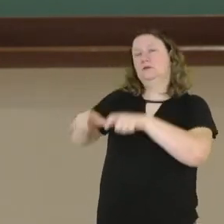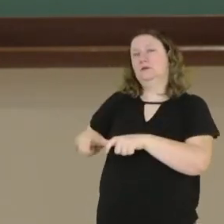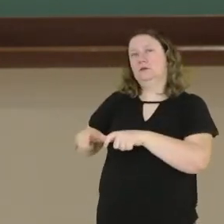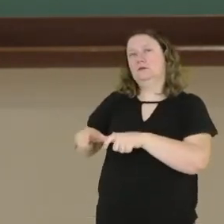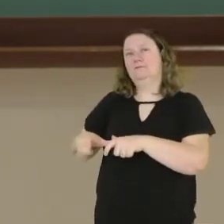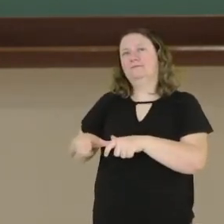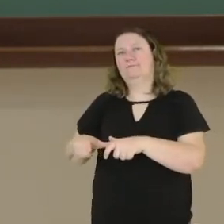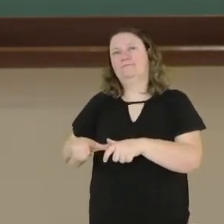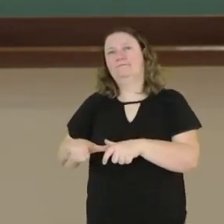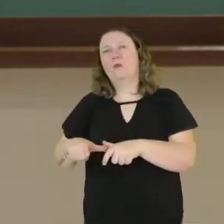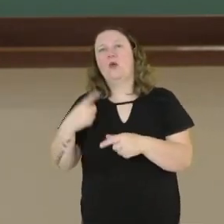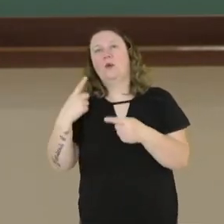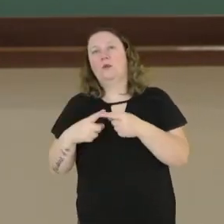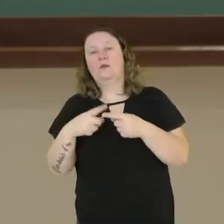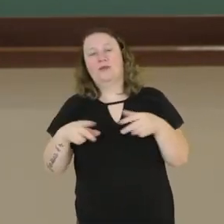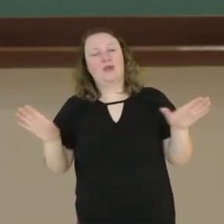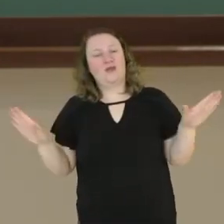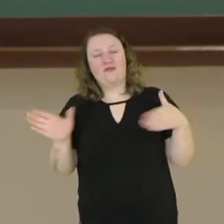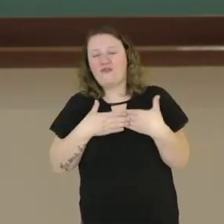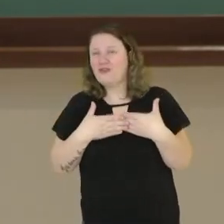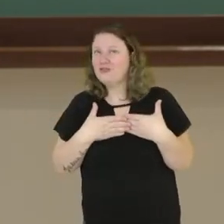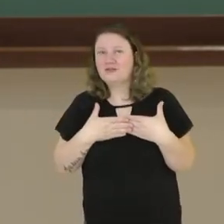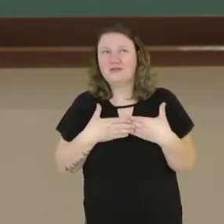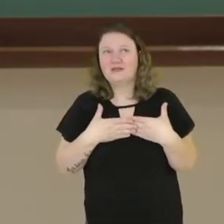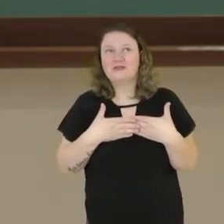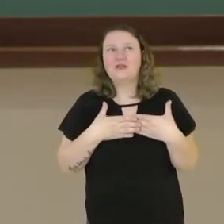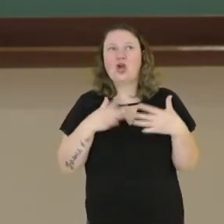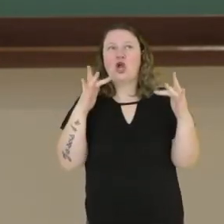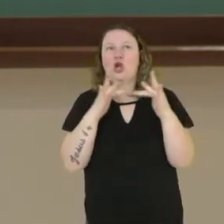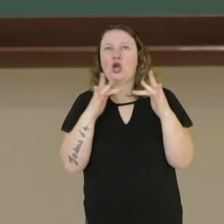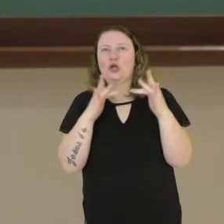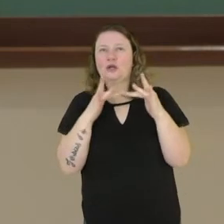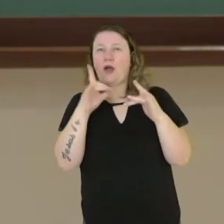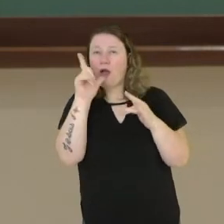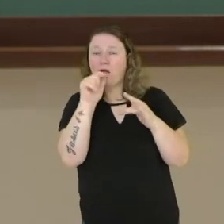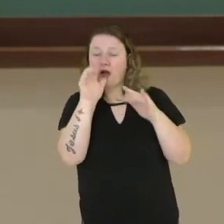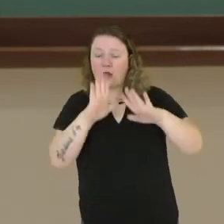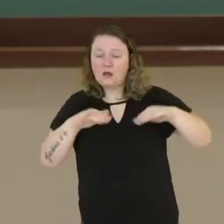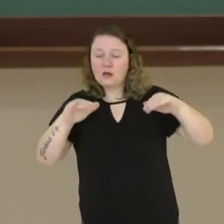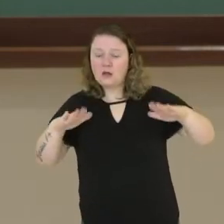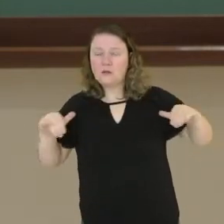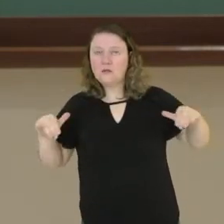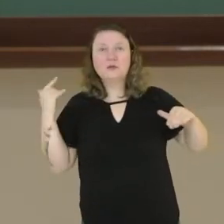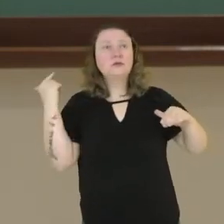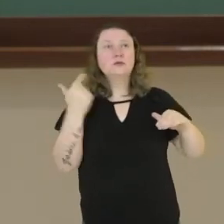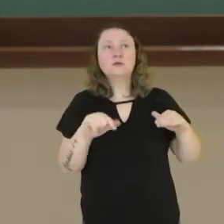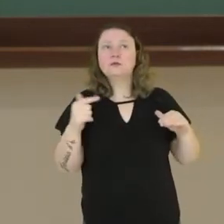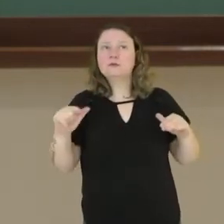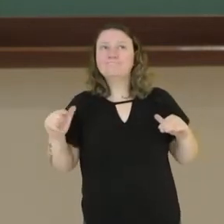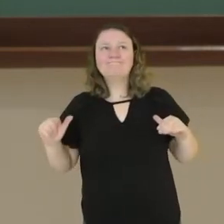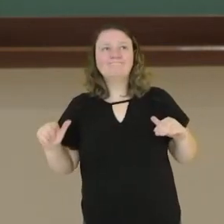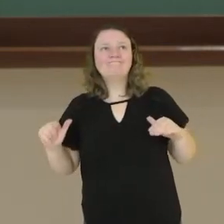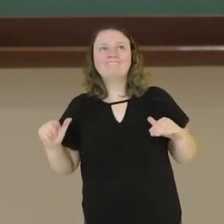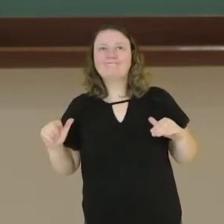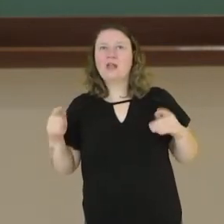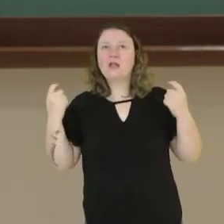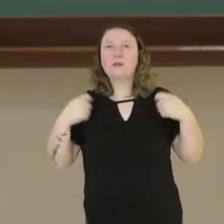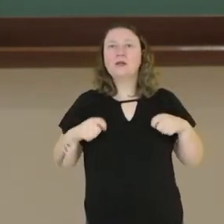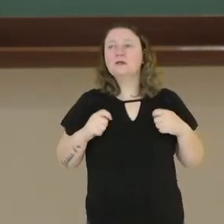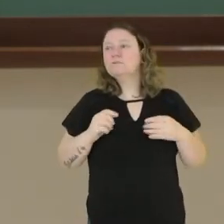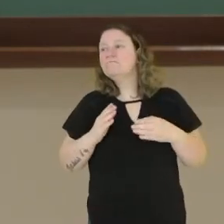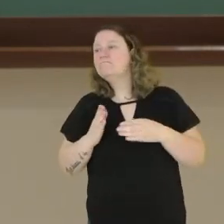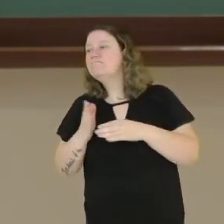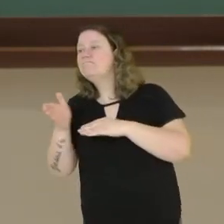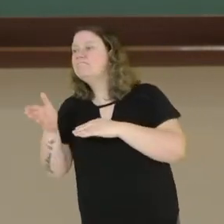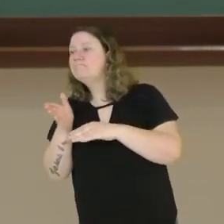tem contato com o oceano, ele precisa atravessar outras nações para conseguir sair,